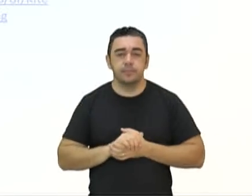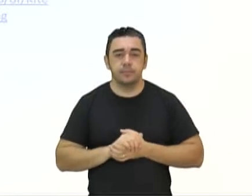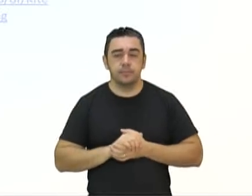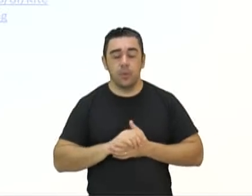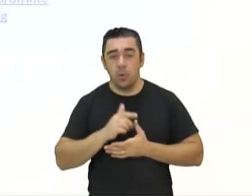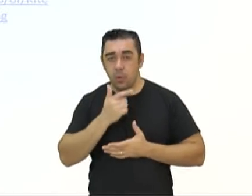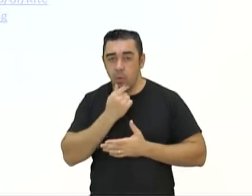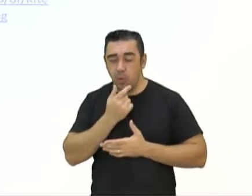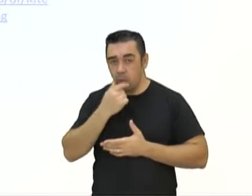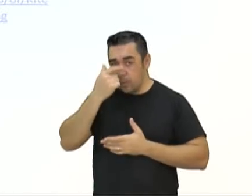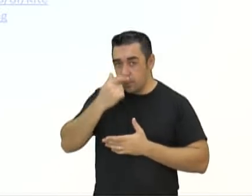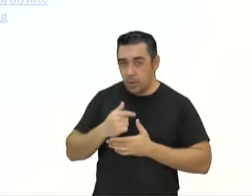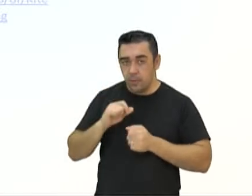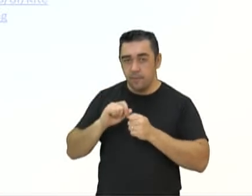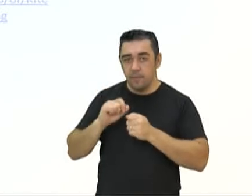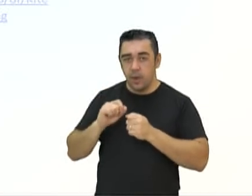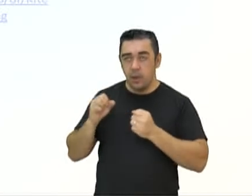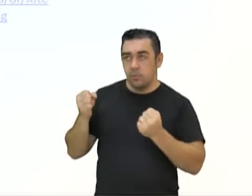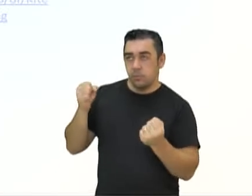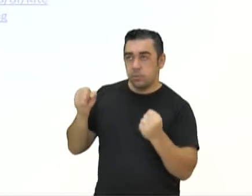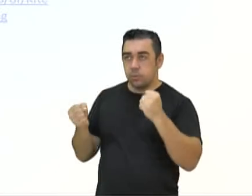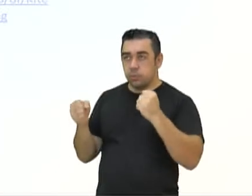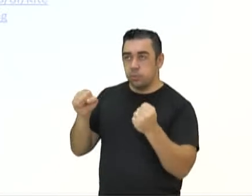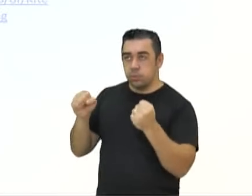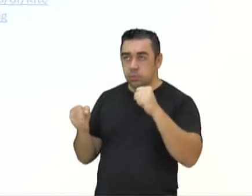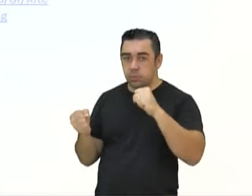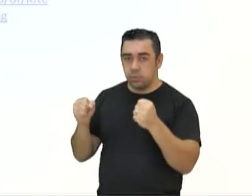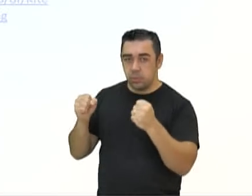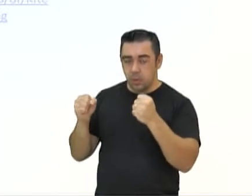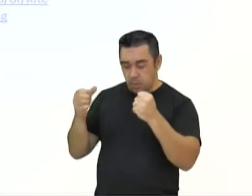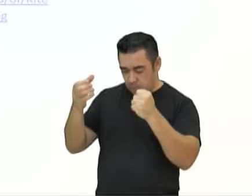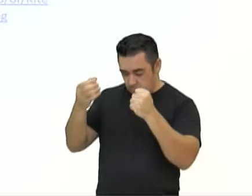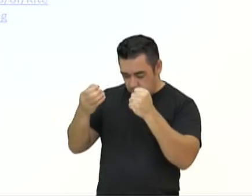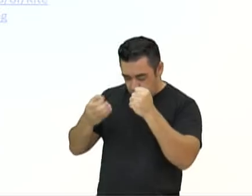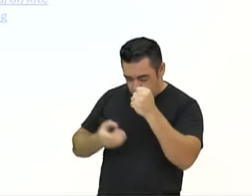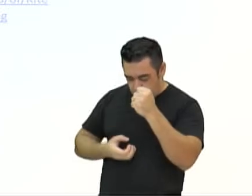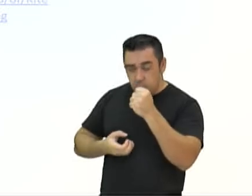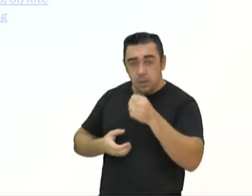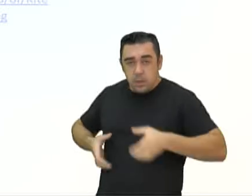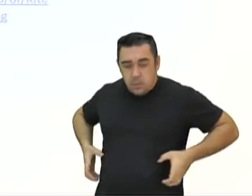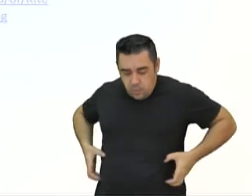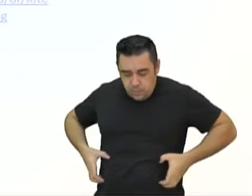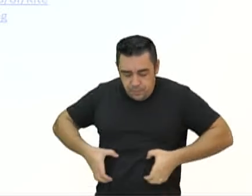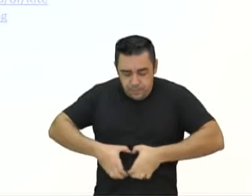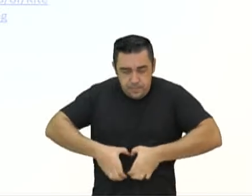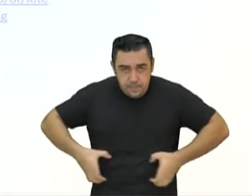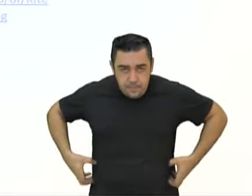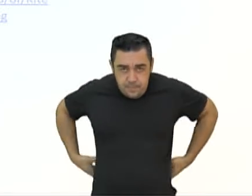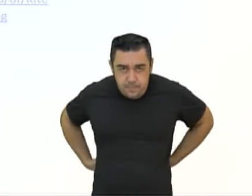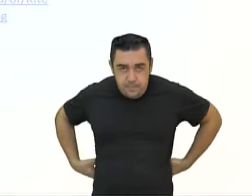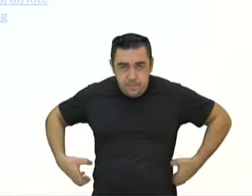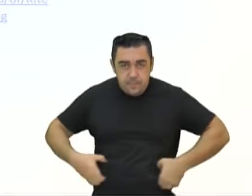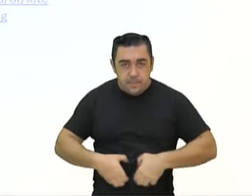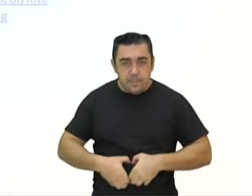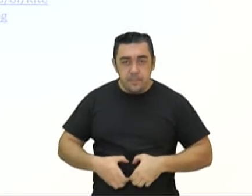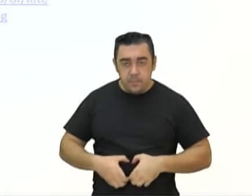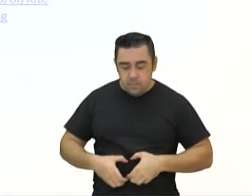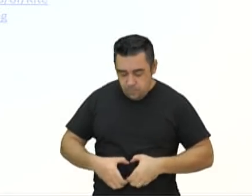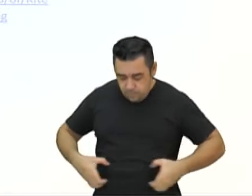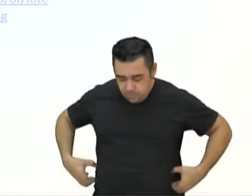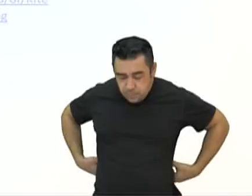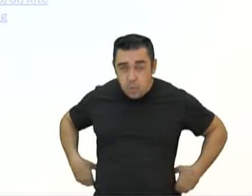kitesurfista prende o controle da pipa à sua cintura, por meio de uma estrutura chamada